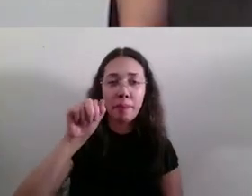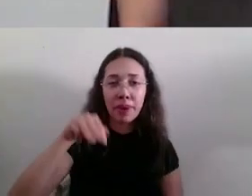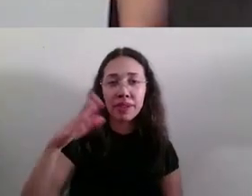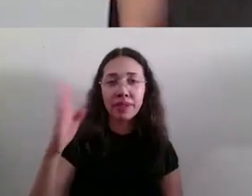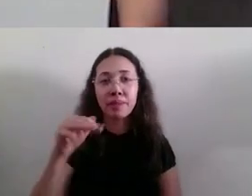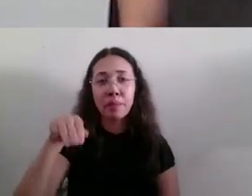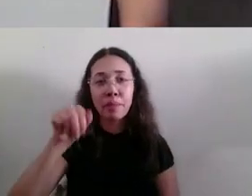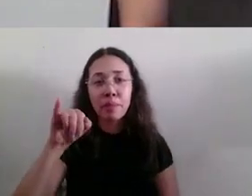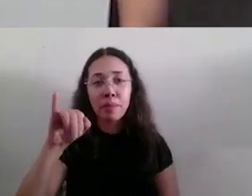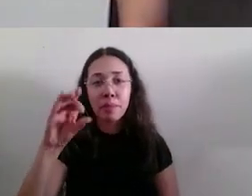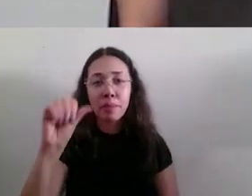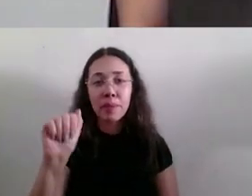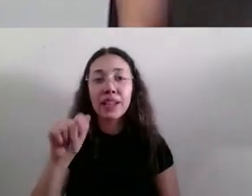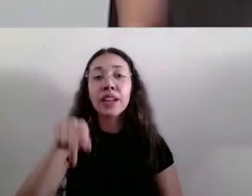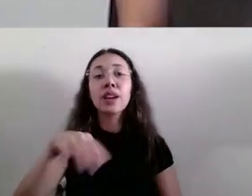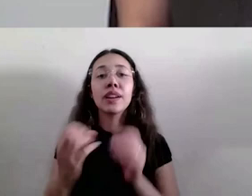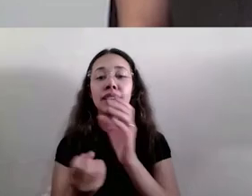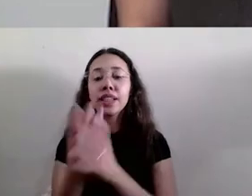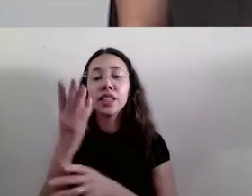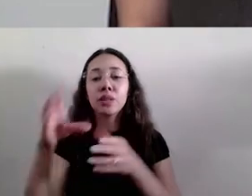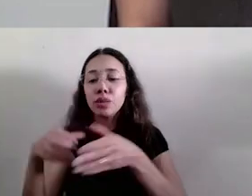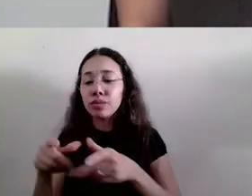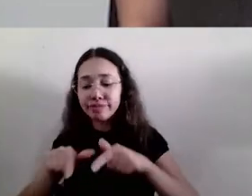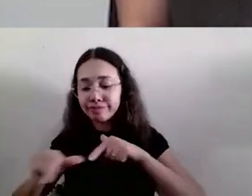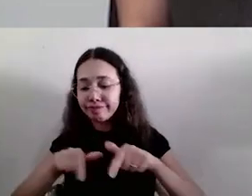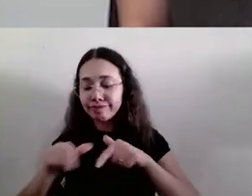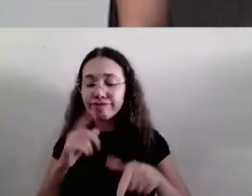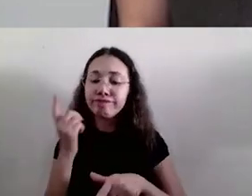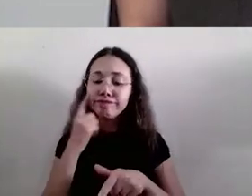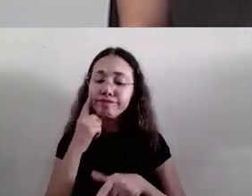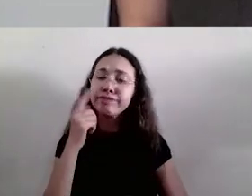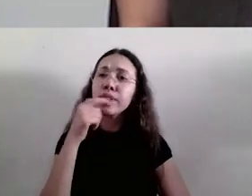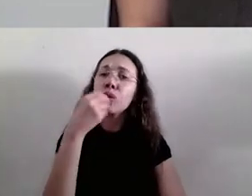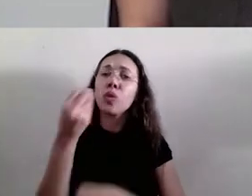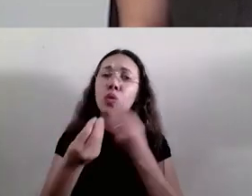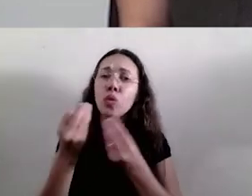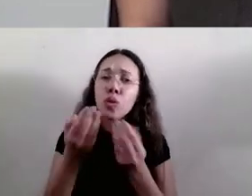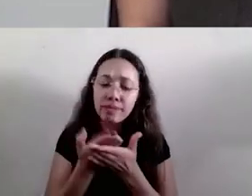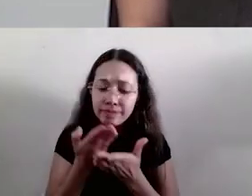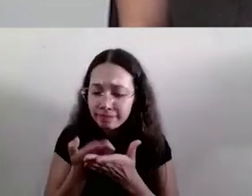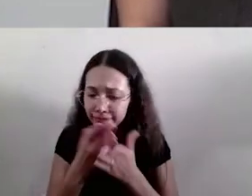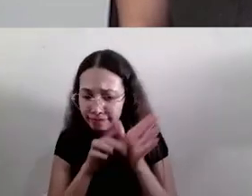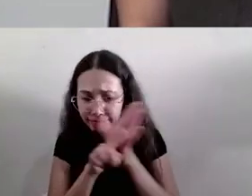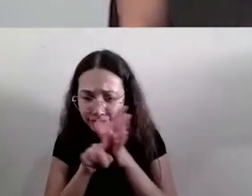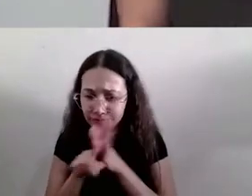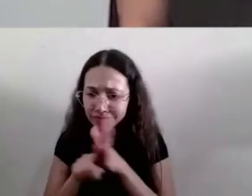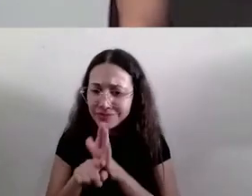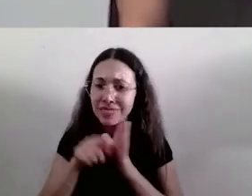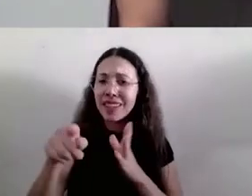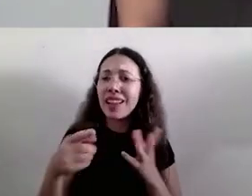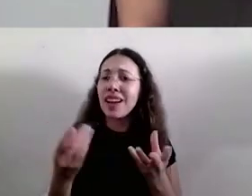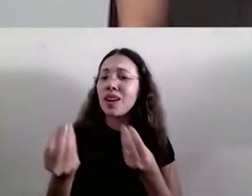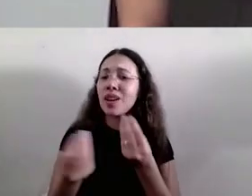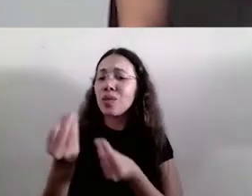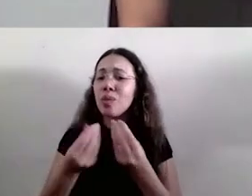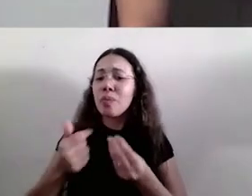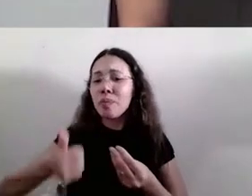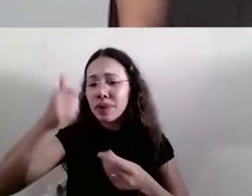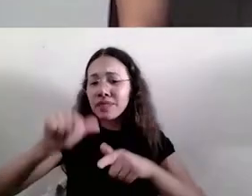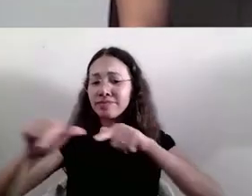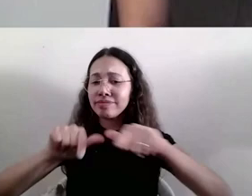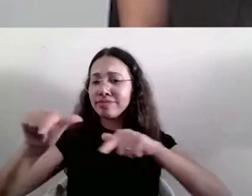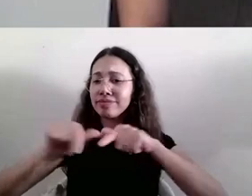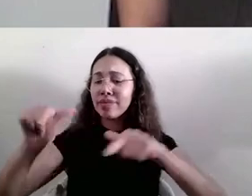trabalho para tentar estudar formas, né, para modernizar e otimizar os juizados especiais federais. E,